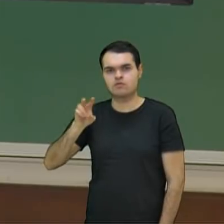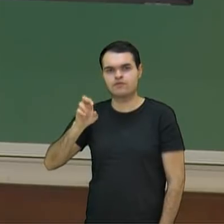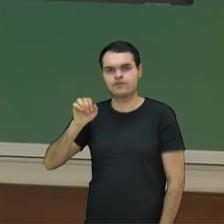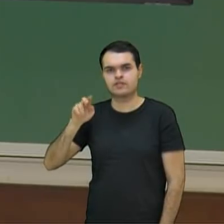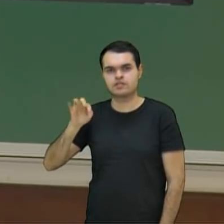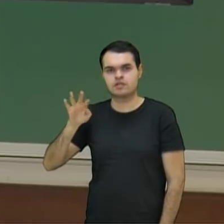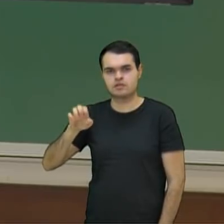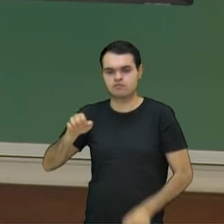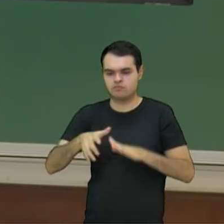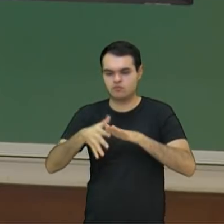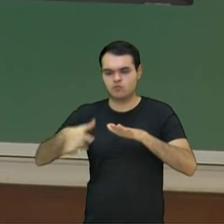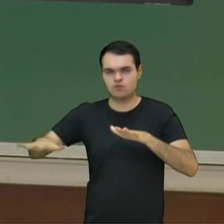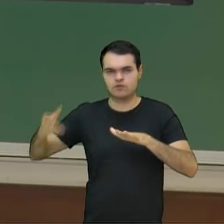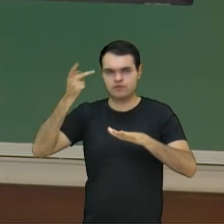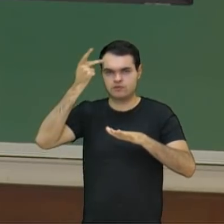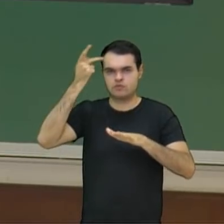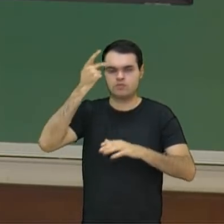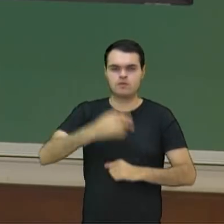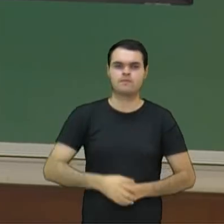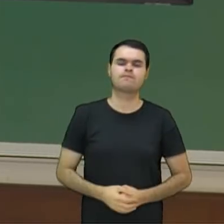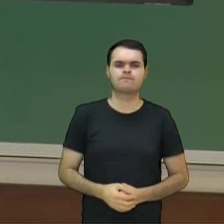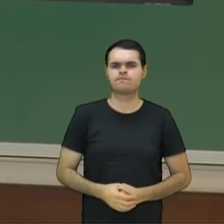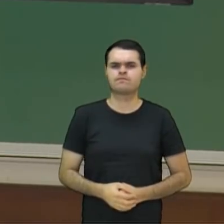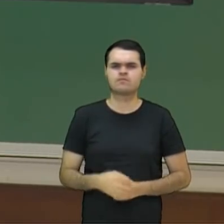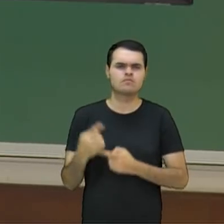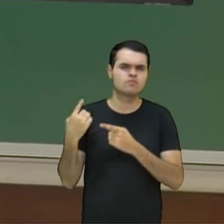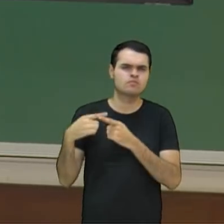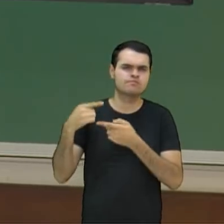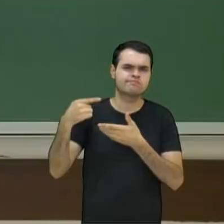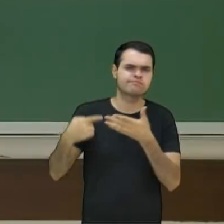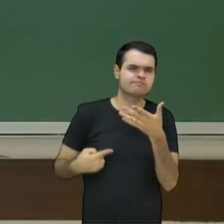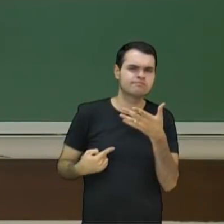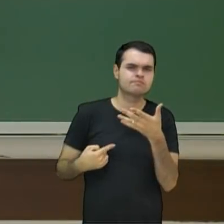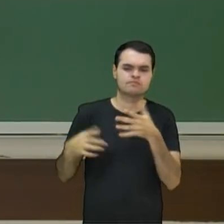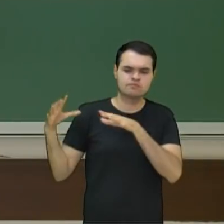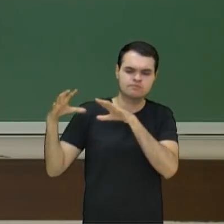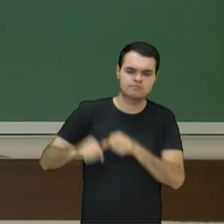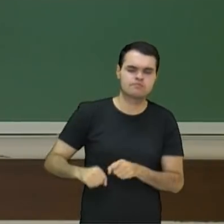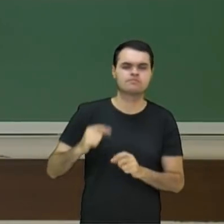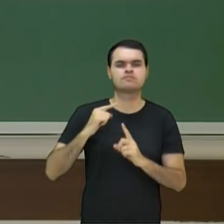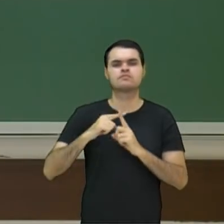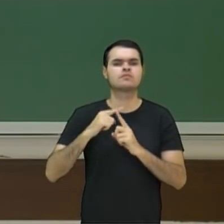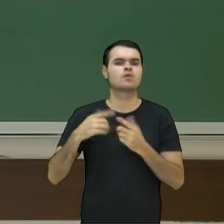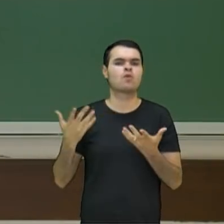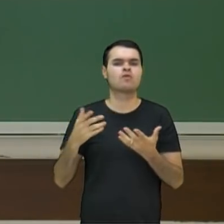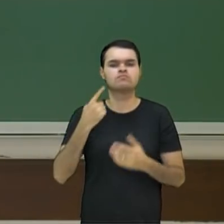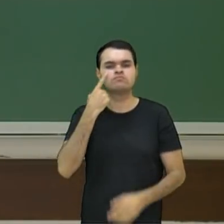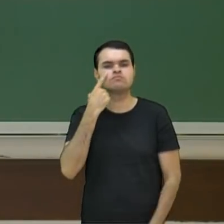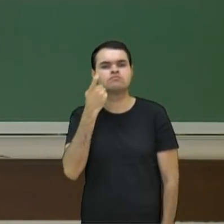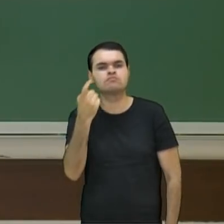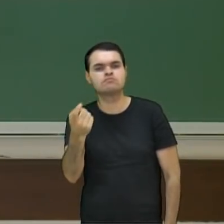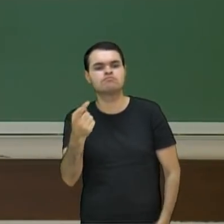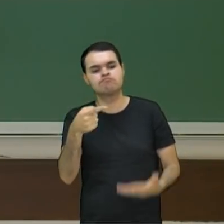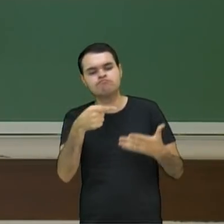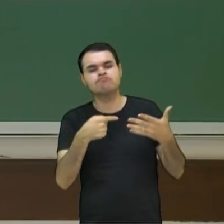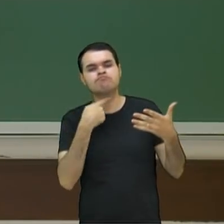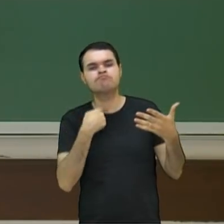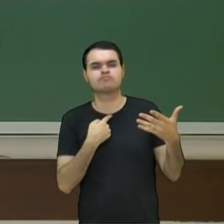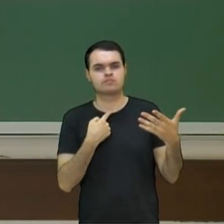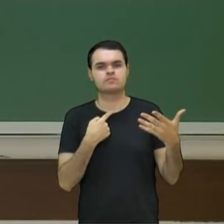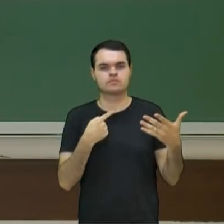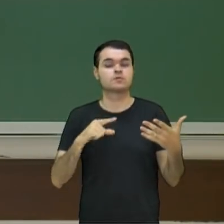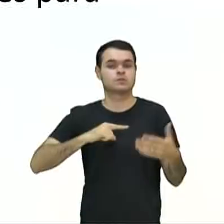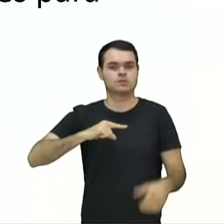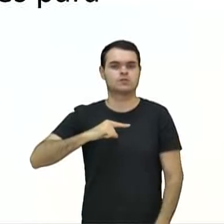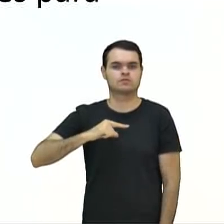Tá? Motivos para essa ocupação. O que que levou a essa ocupação? Quais os interesses, né? Então, entre os